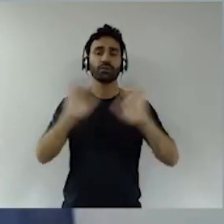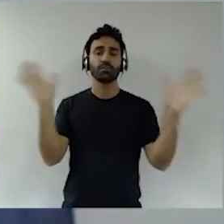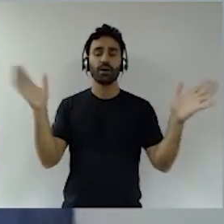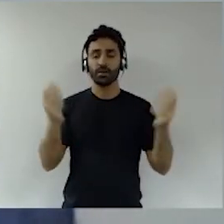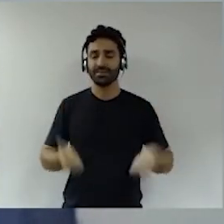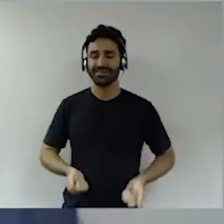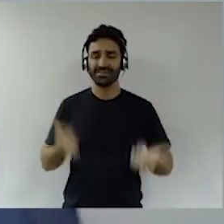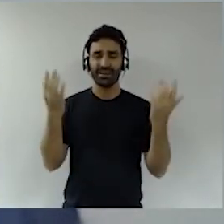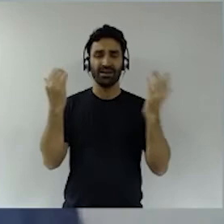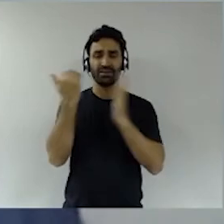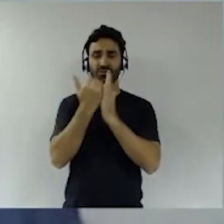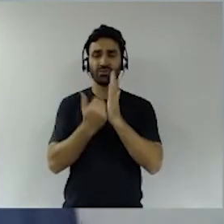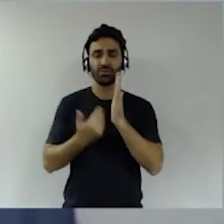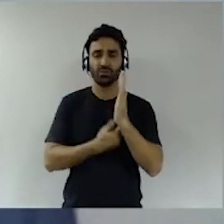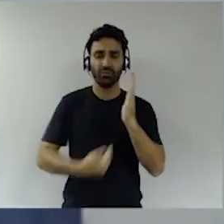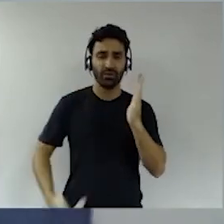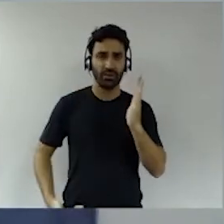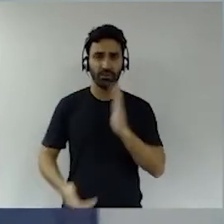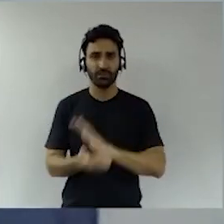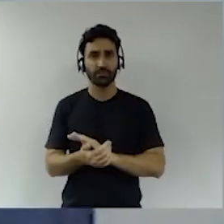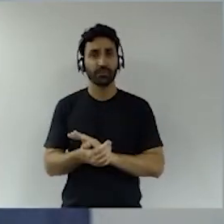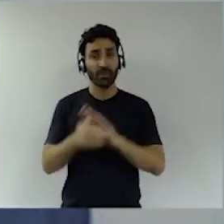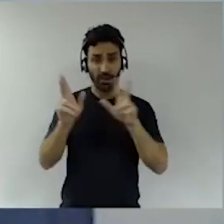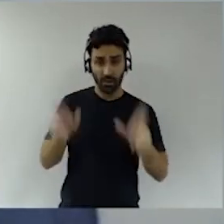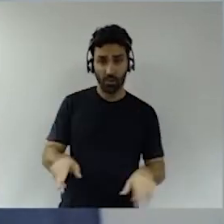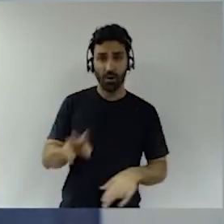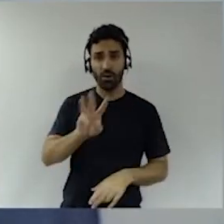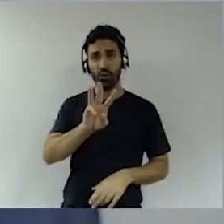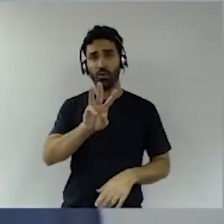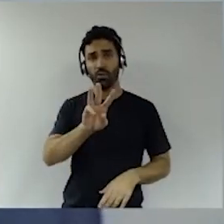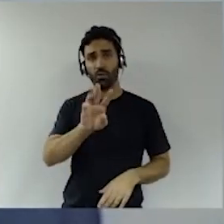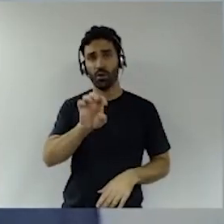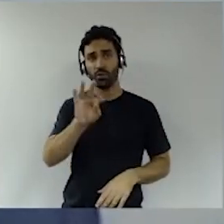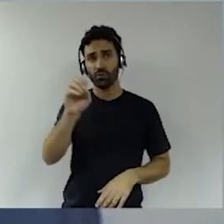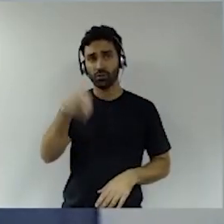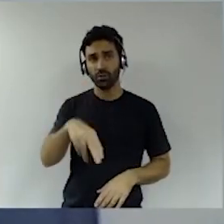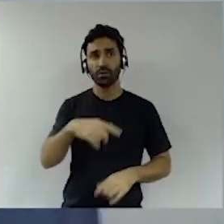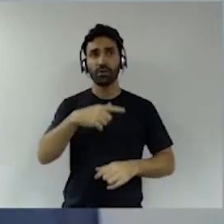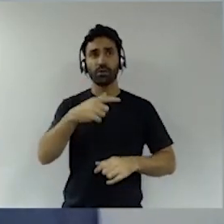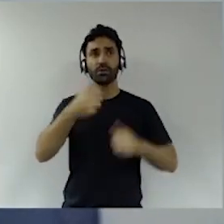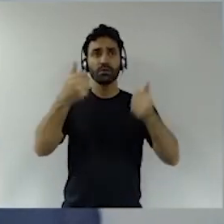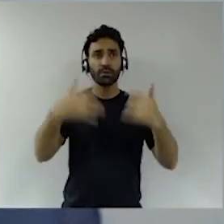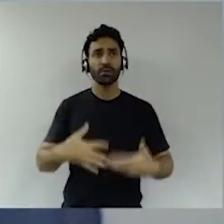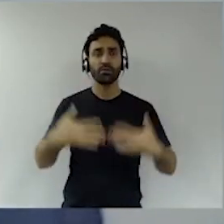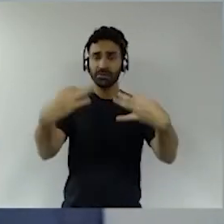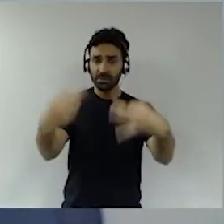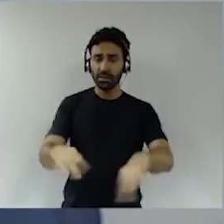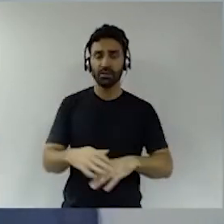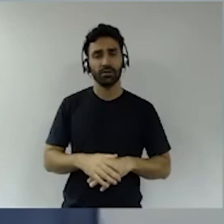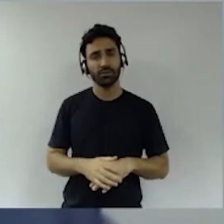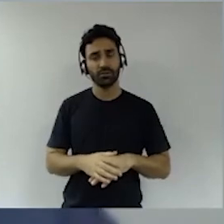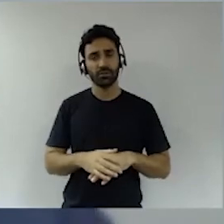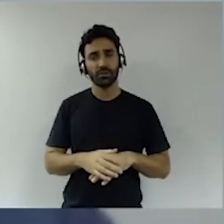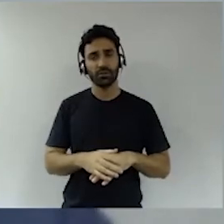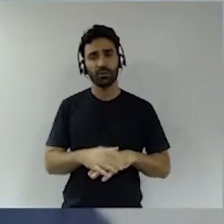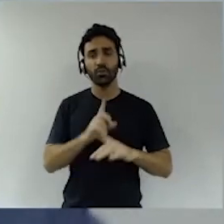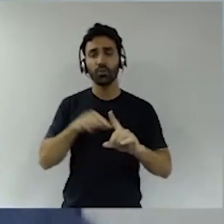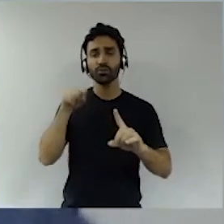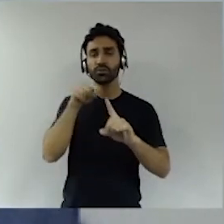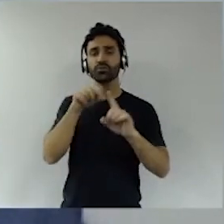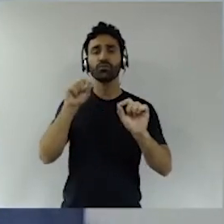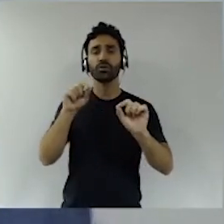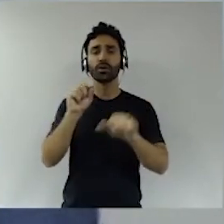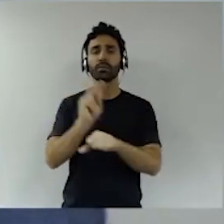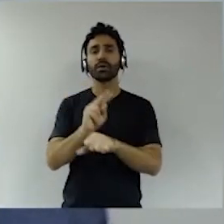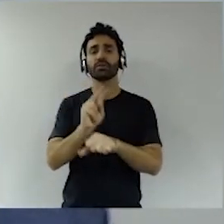públicos? Como bem colocou o Elton, como a ordem não iria trabalhar para preservar